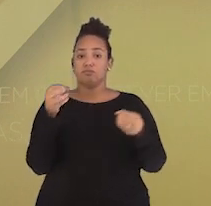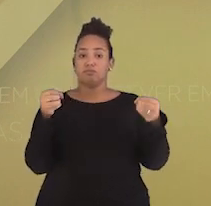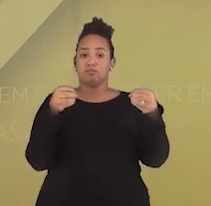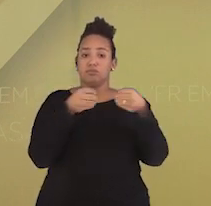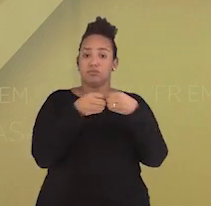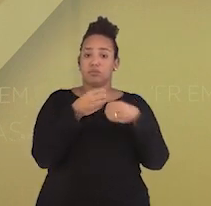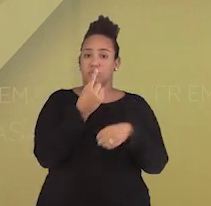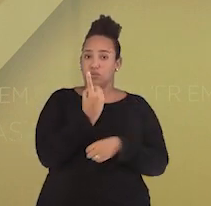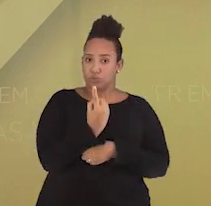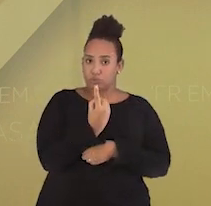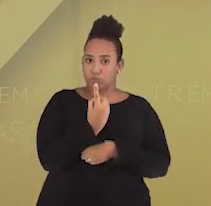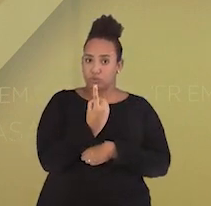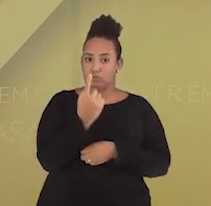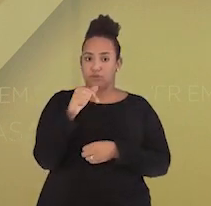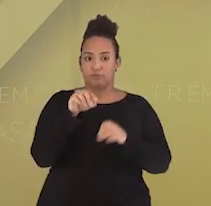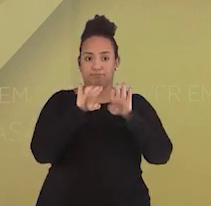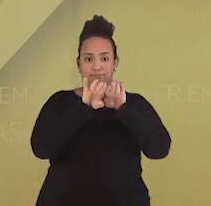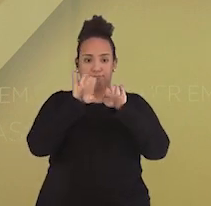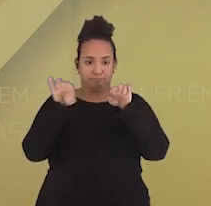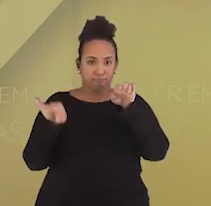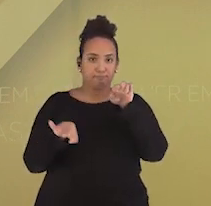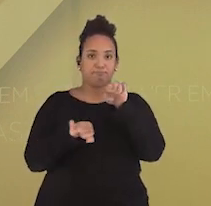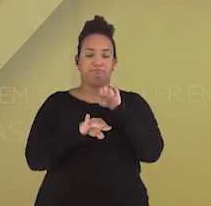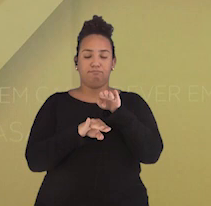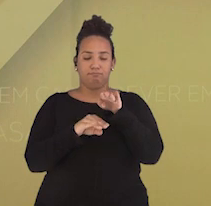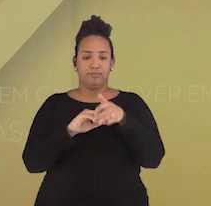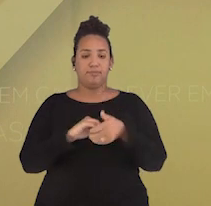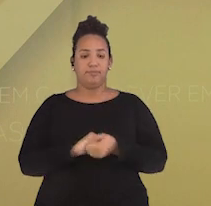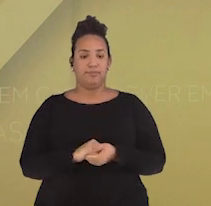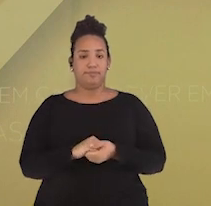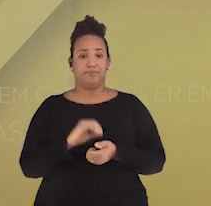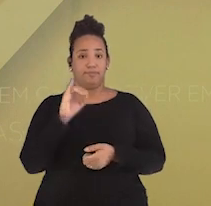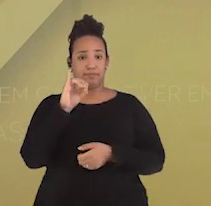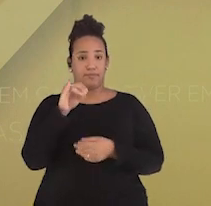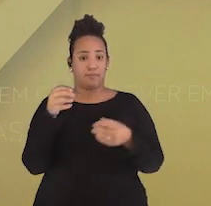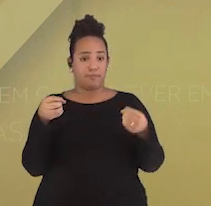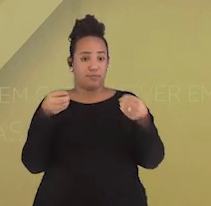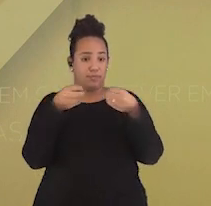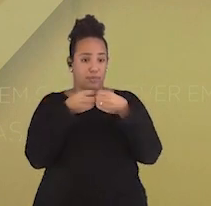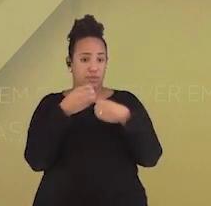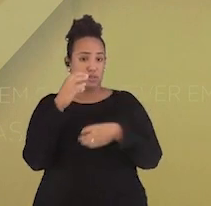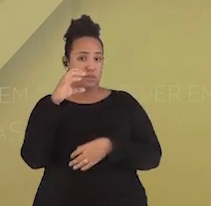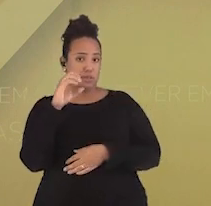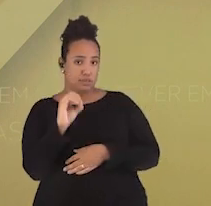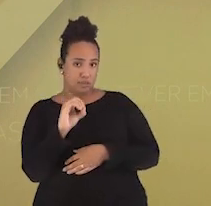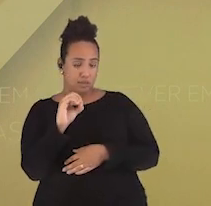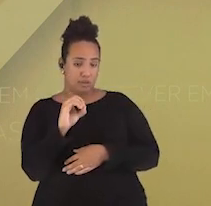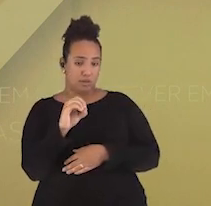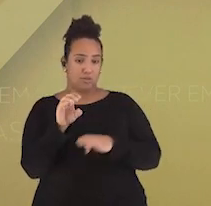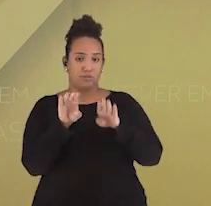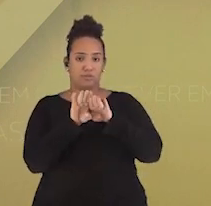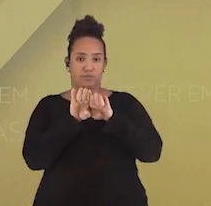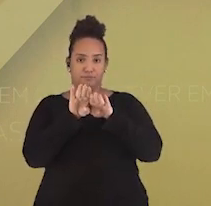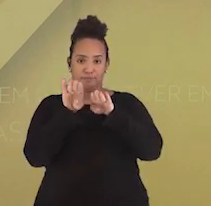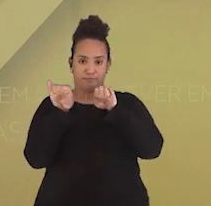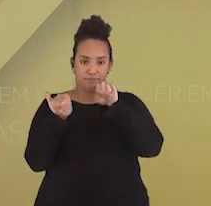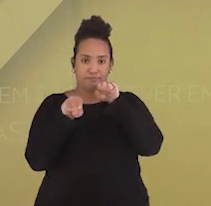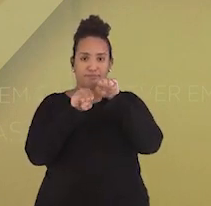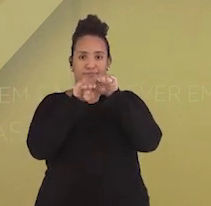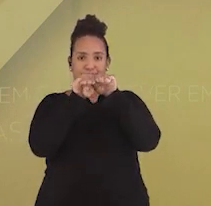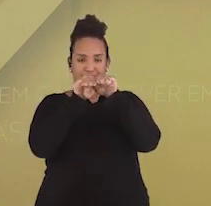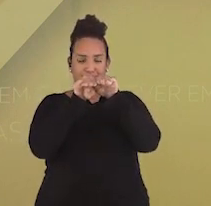lugar. E quanto mais próximo de 0, há menos desigualdade. Observando esse